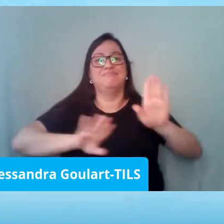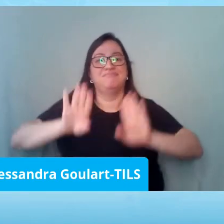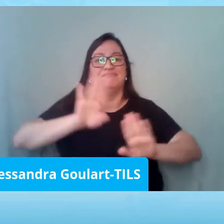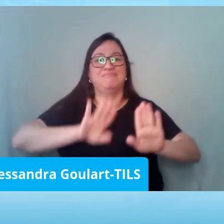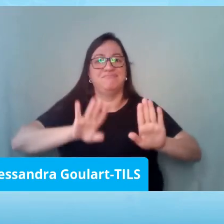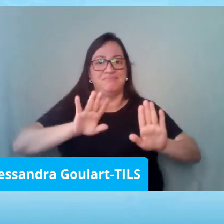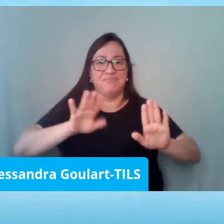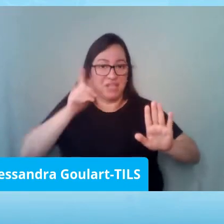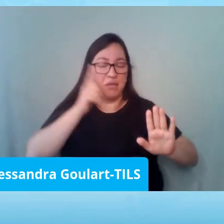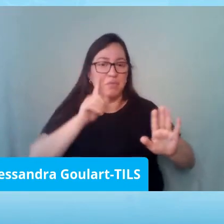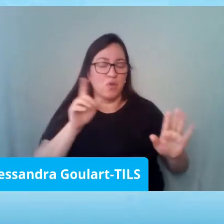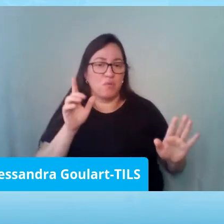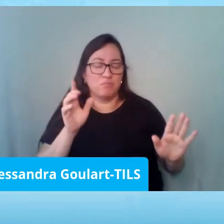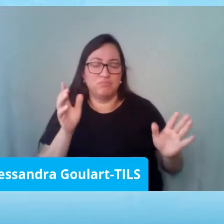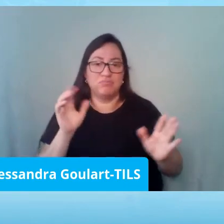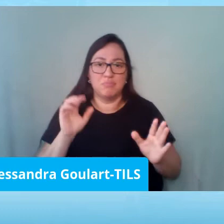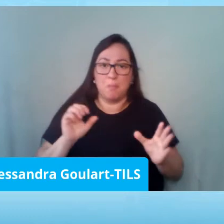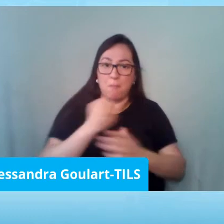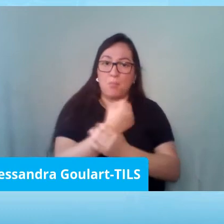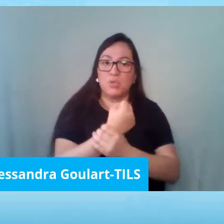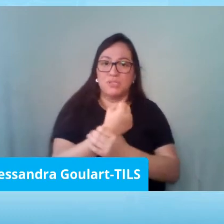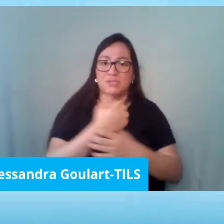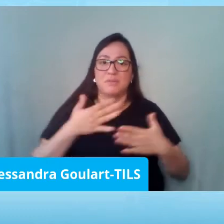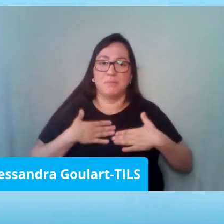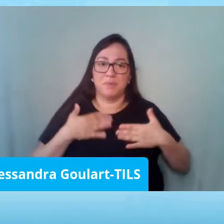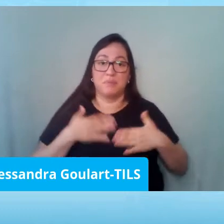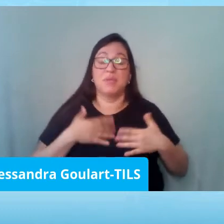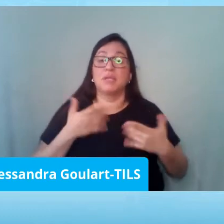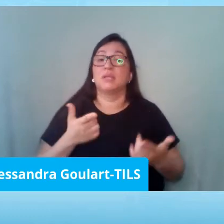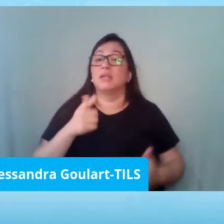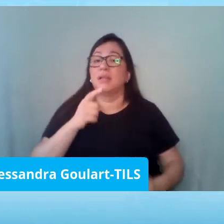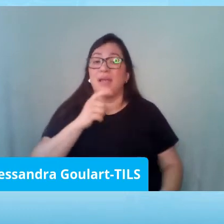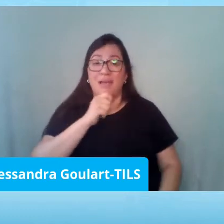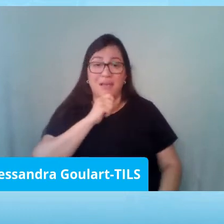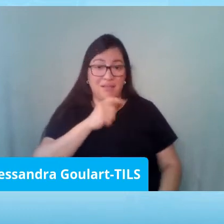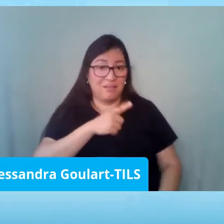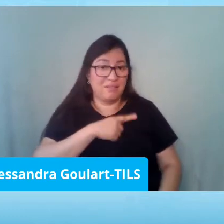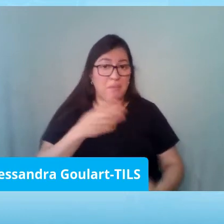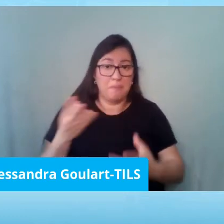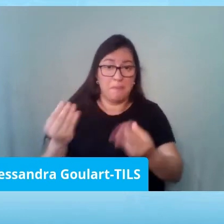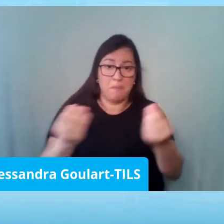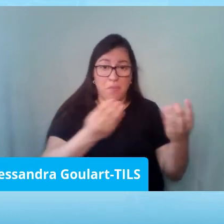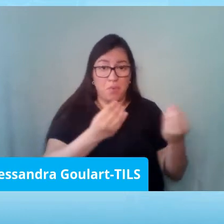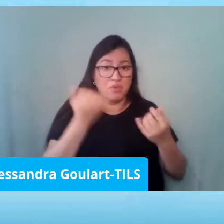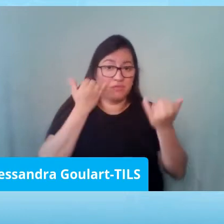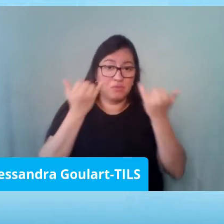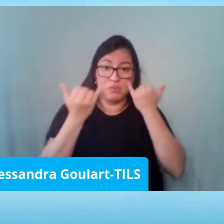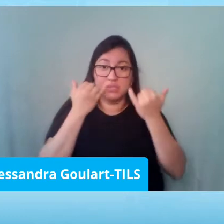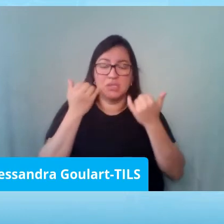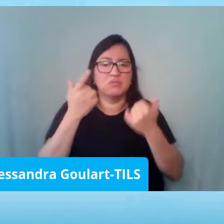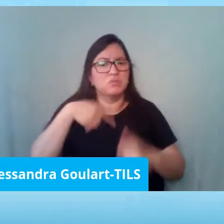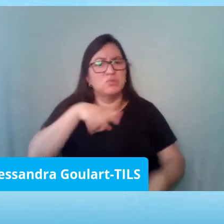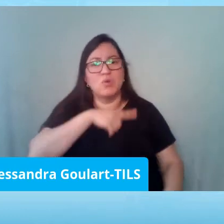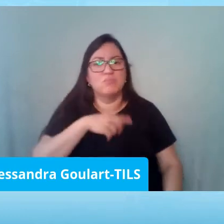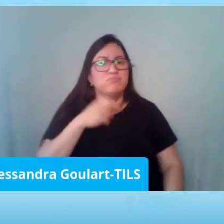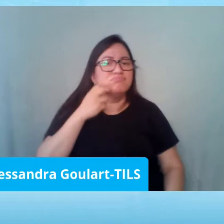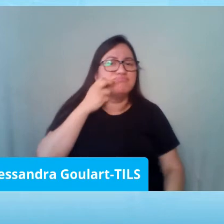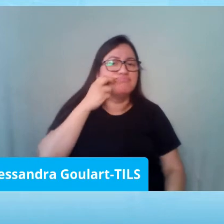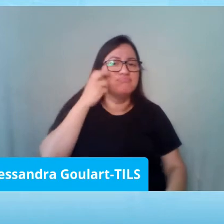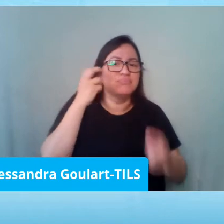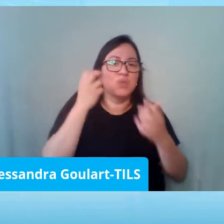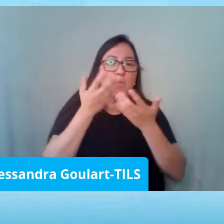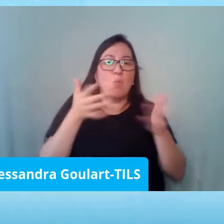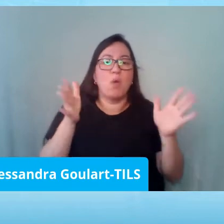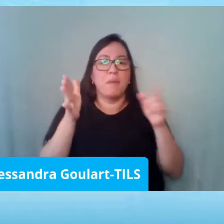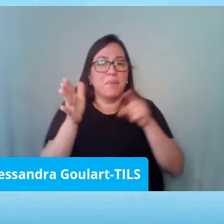existem muitos tabus e mitos em relação ao HIV e às ISTs, as infecções sexualmente transmissíveis. Como a Aline colocou, né? A gente